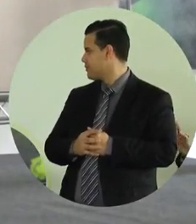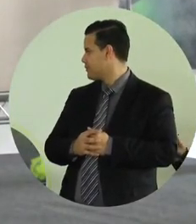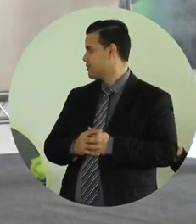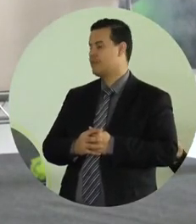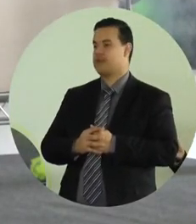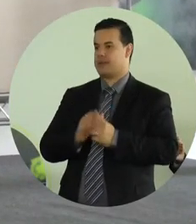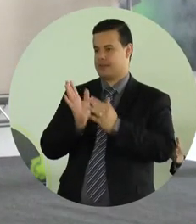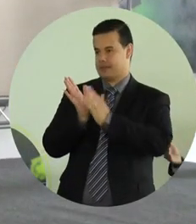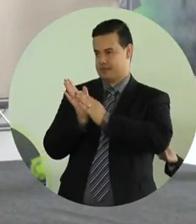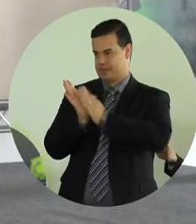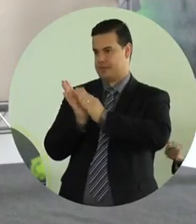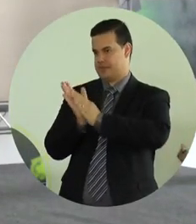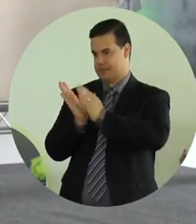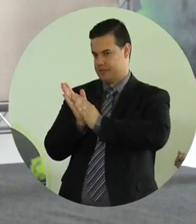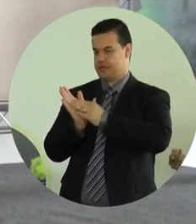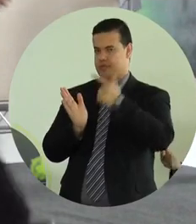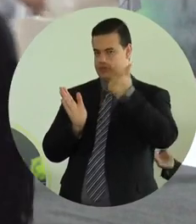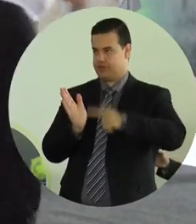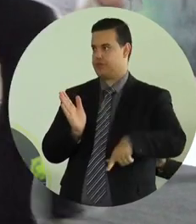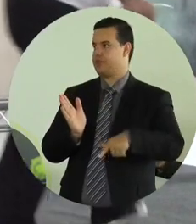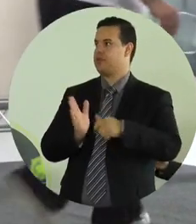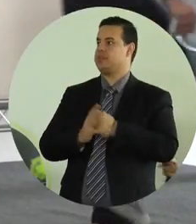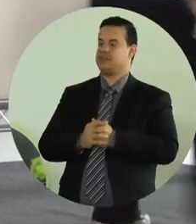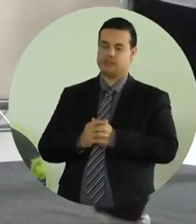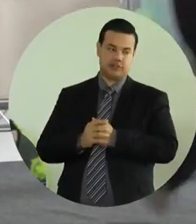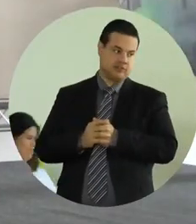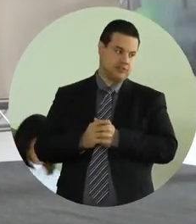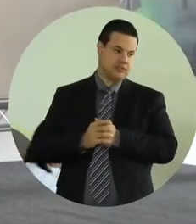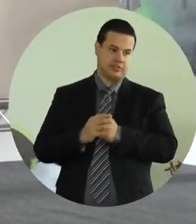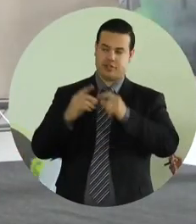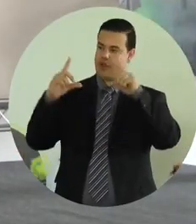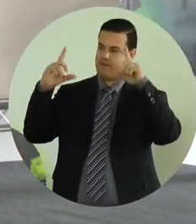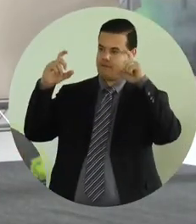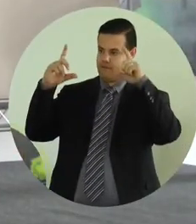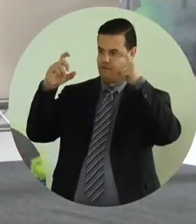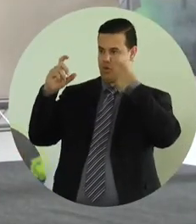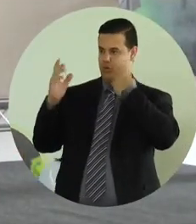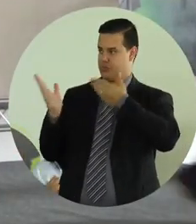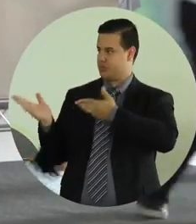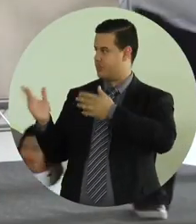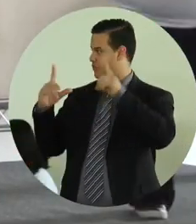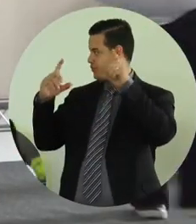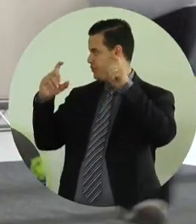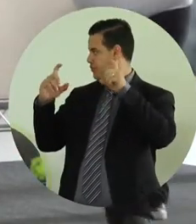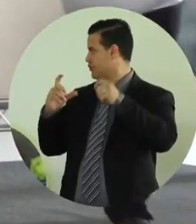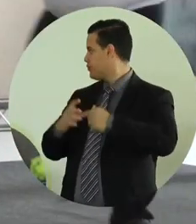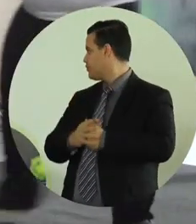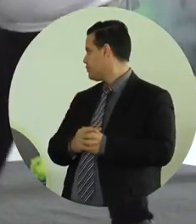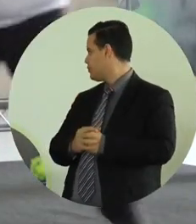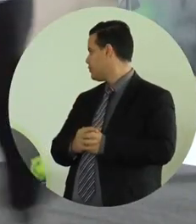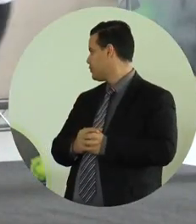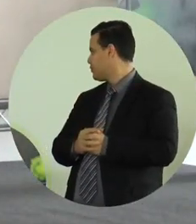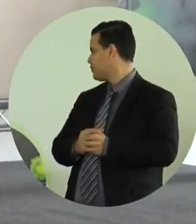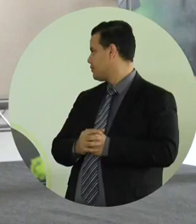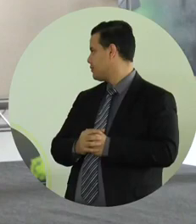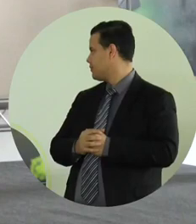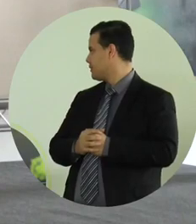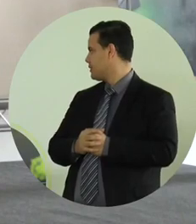Parabéns, eu quero chamar novamente então todos aqui para a foto oficial. Por gentileza então,